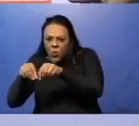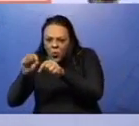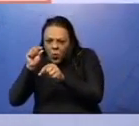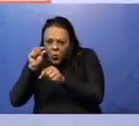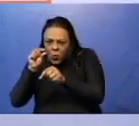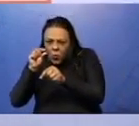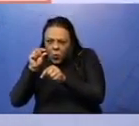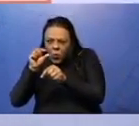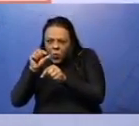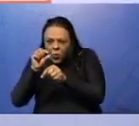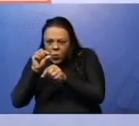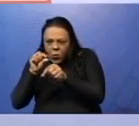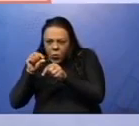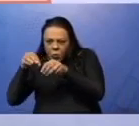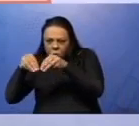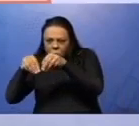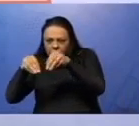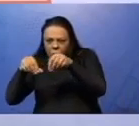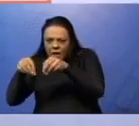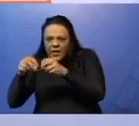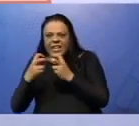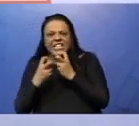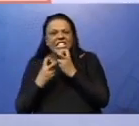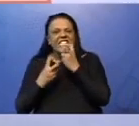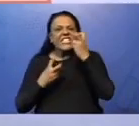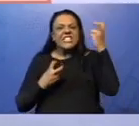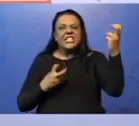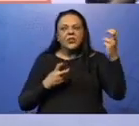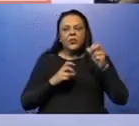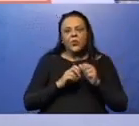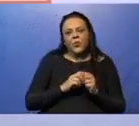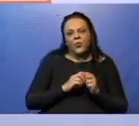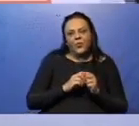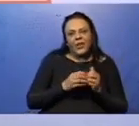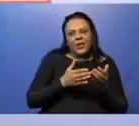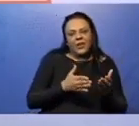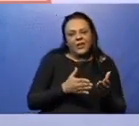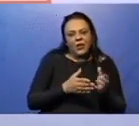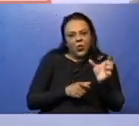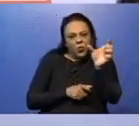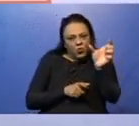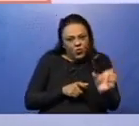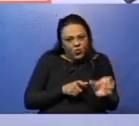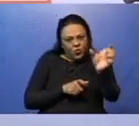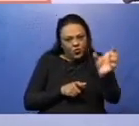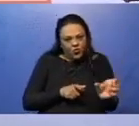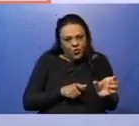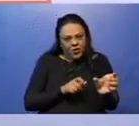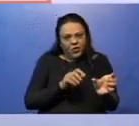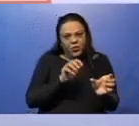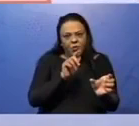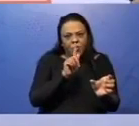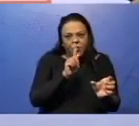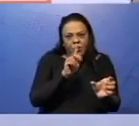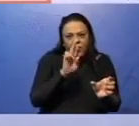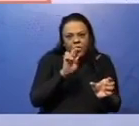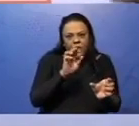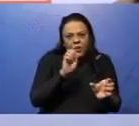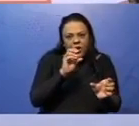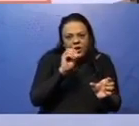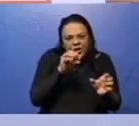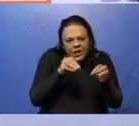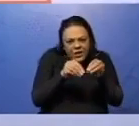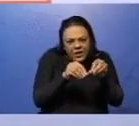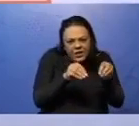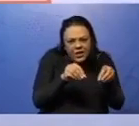que gritou? O grão de areia. Então, o meu sujeito é o grão de areia e aqui o meu predicado seria